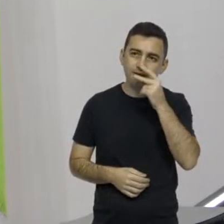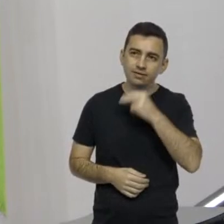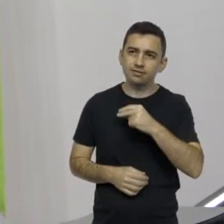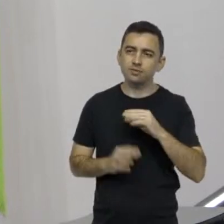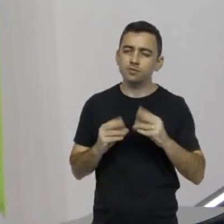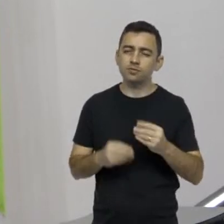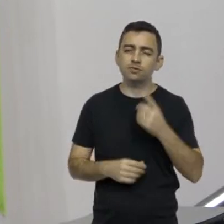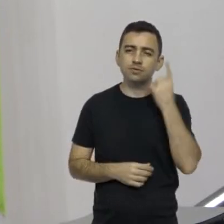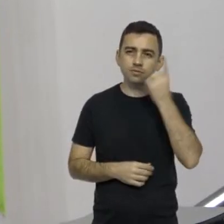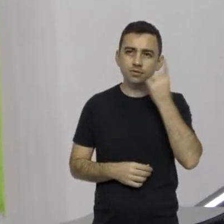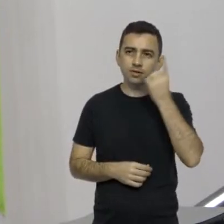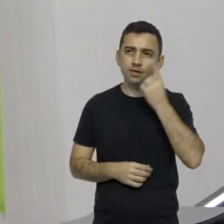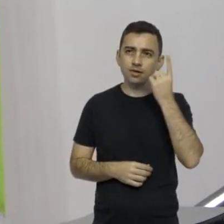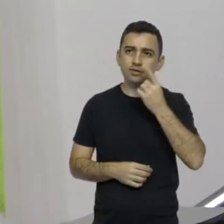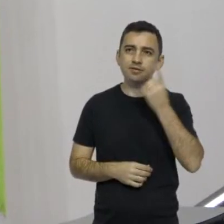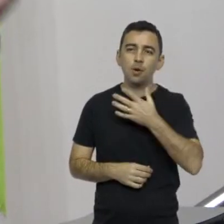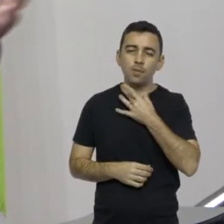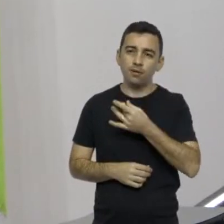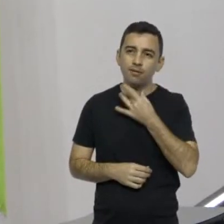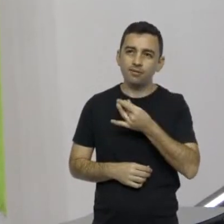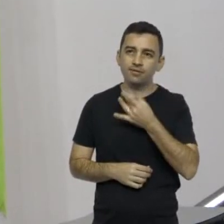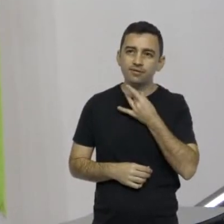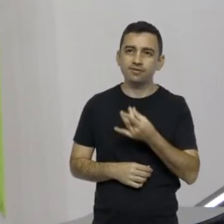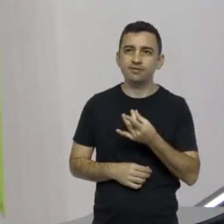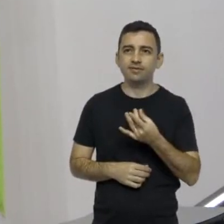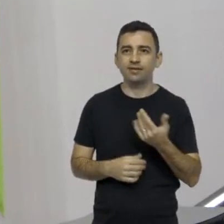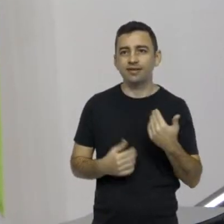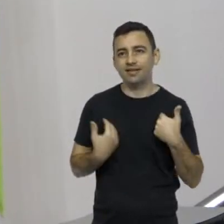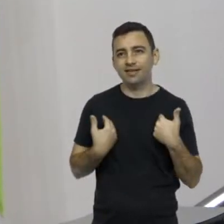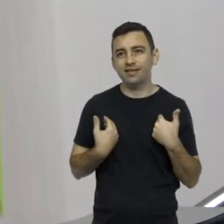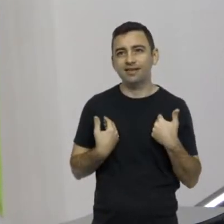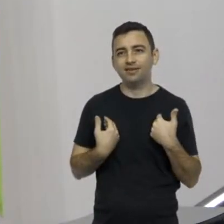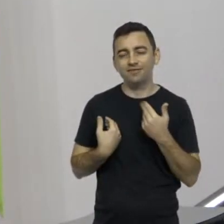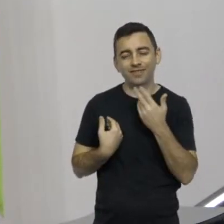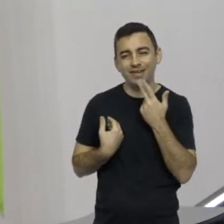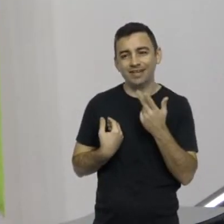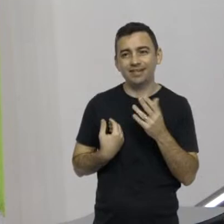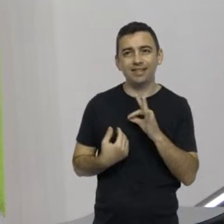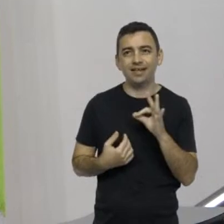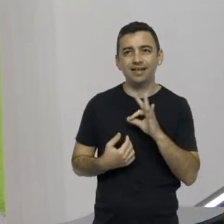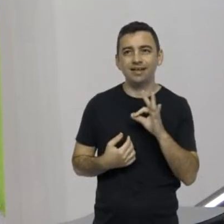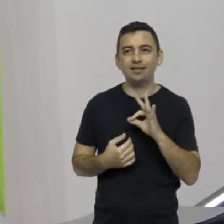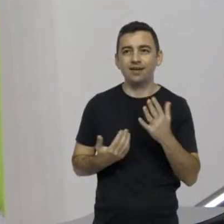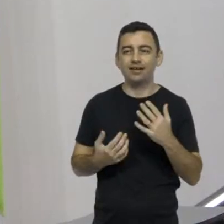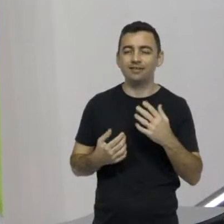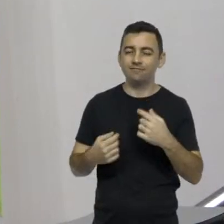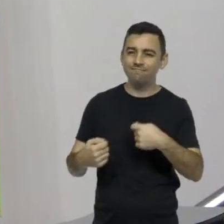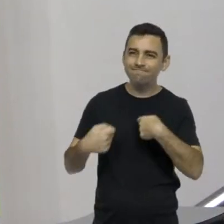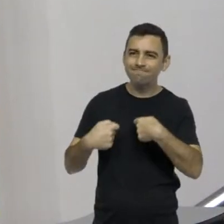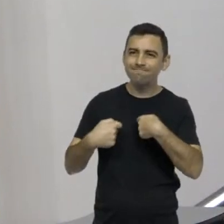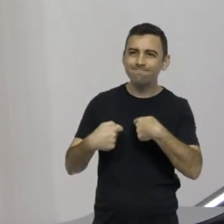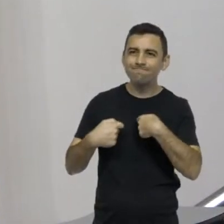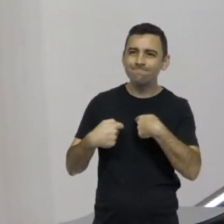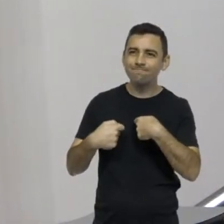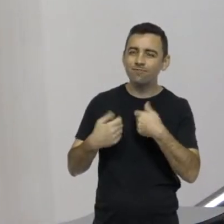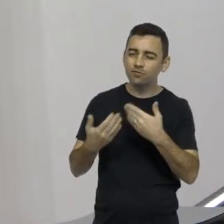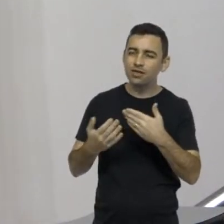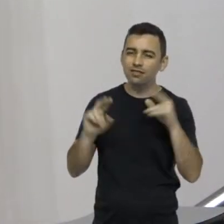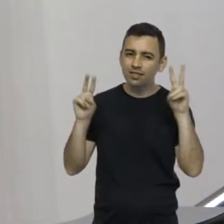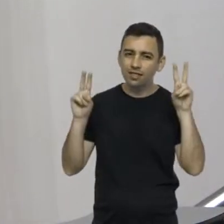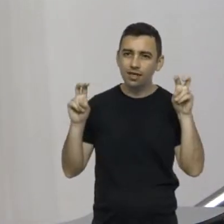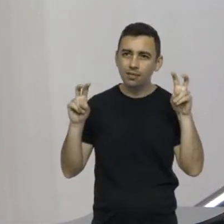deputado Valdir Cobalcini, eu não ia fazer uso da palavra, mas instigado por Vossa Excelência, que tocou num